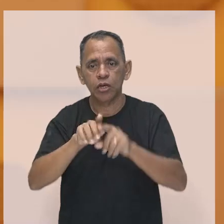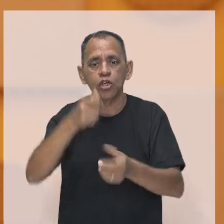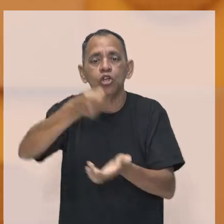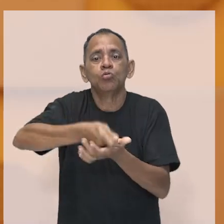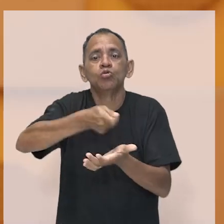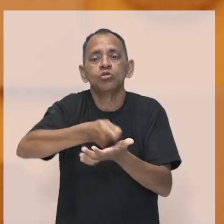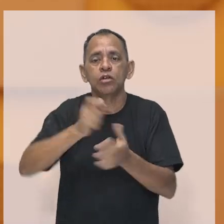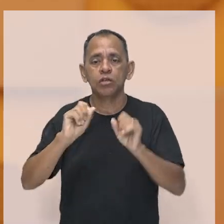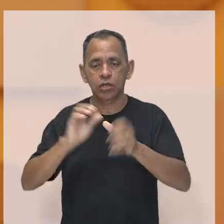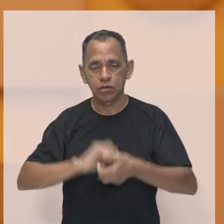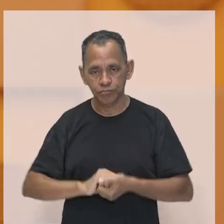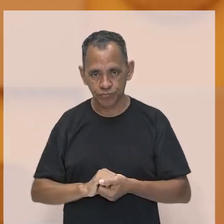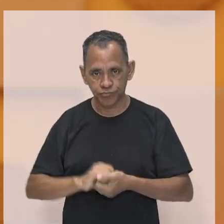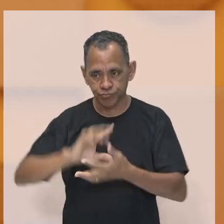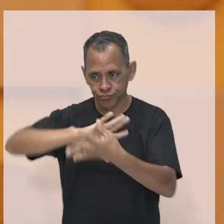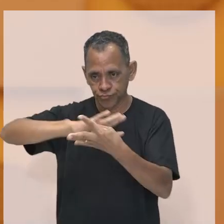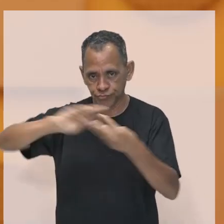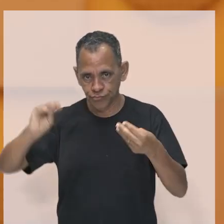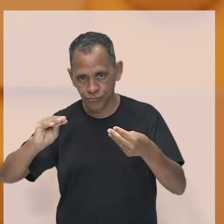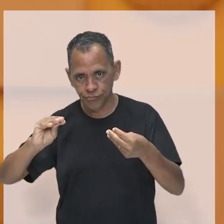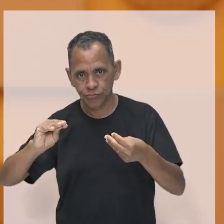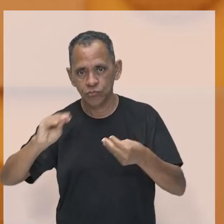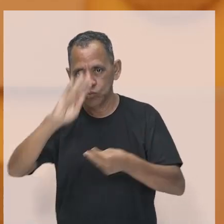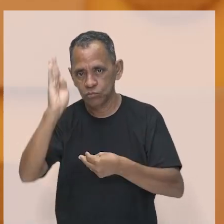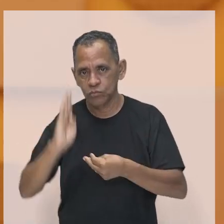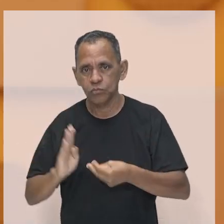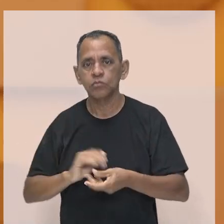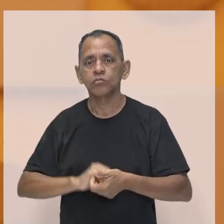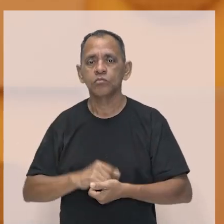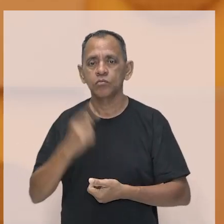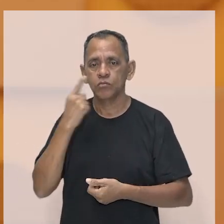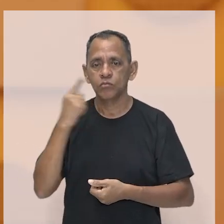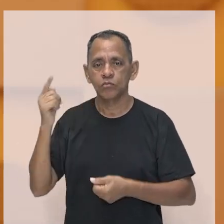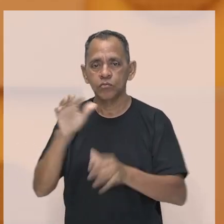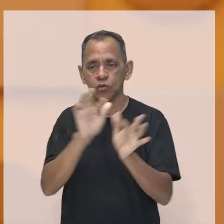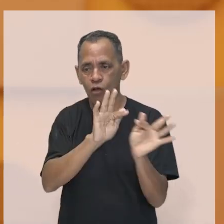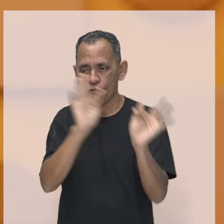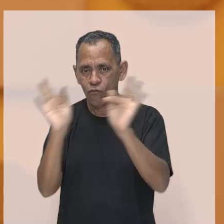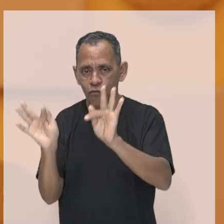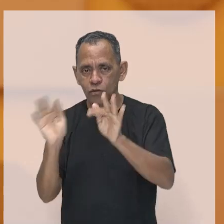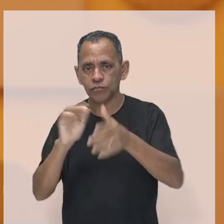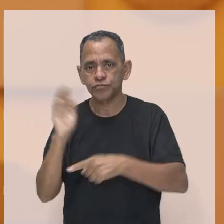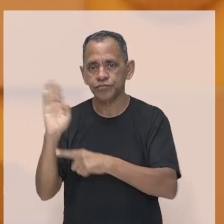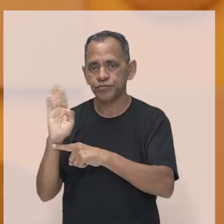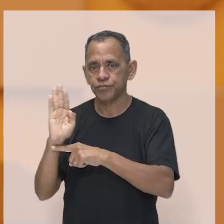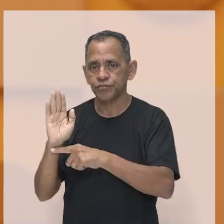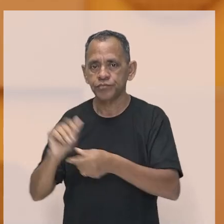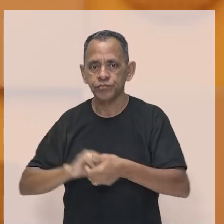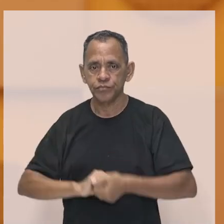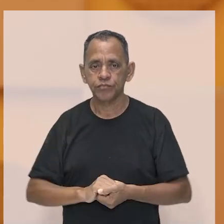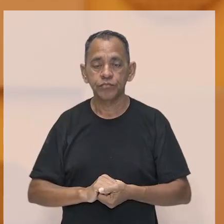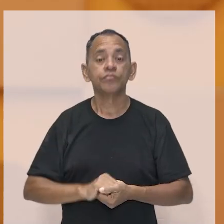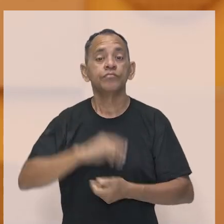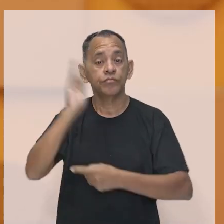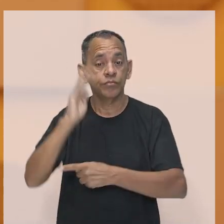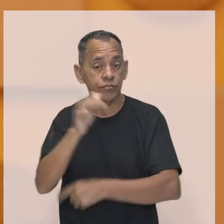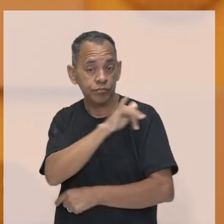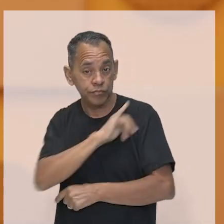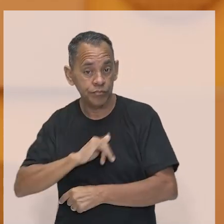uma imposição ao Dom Pedro para que ele fosse retirado do território. Observem só o nosso vídeo que vai demonstrar essa